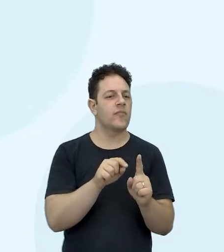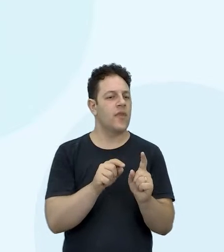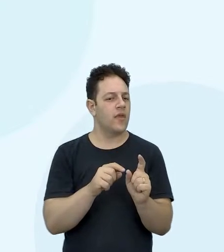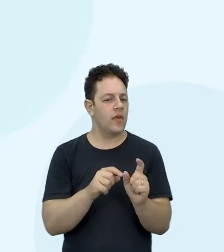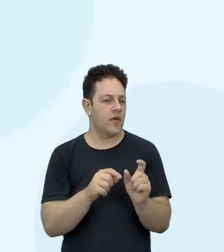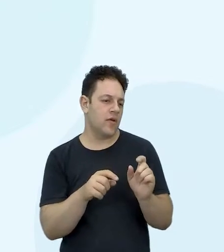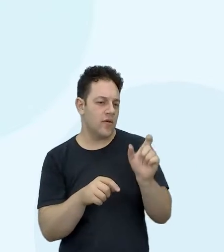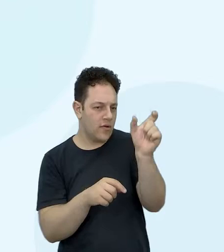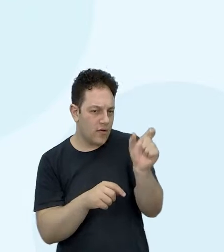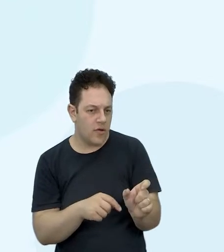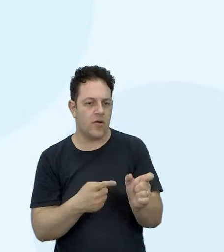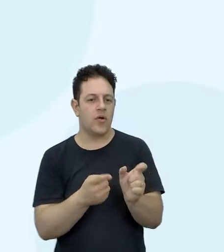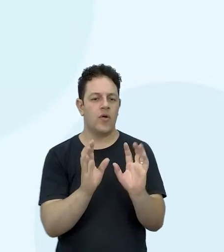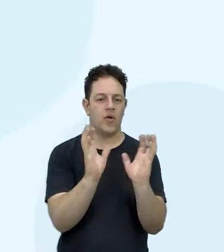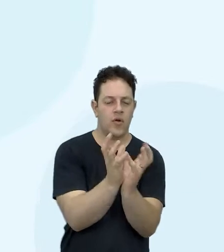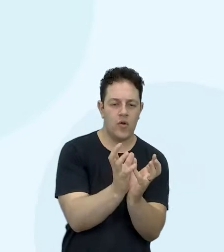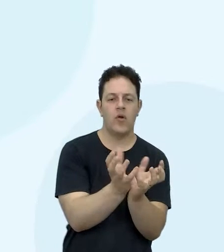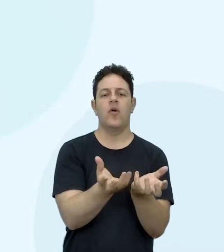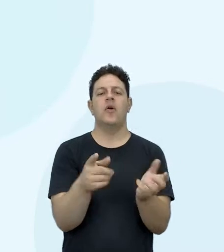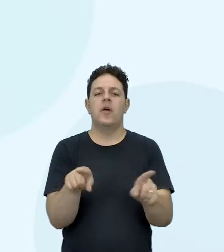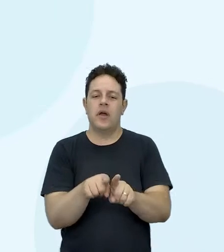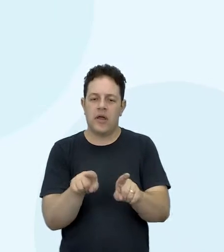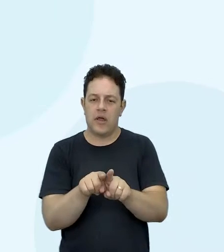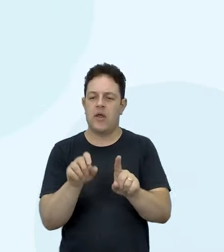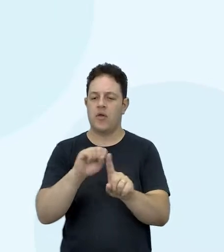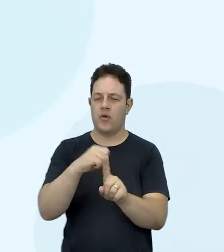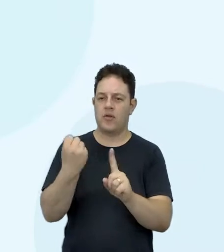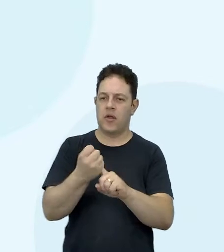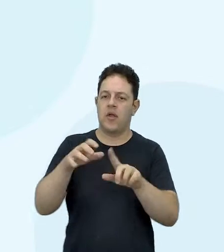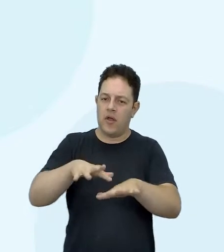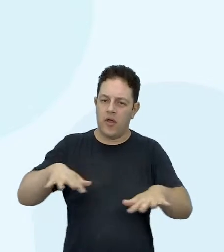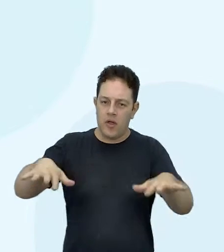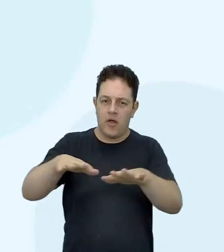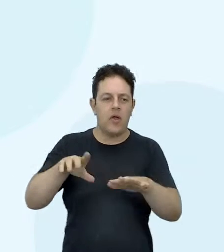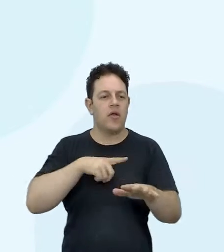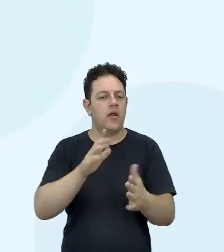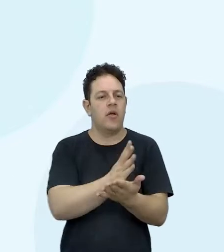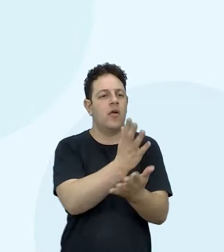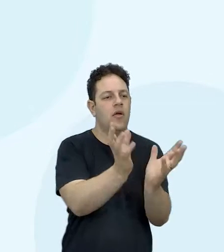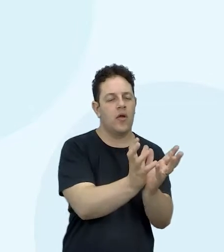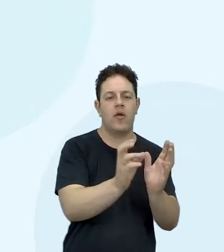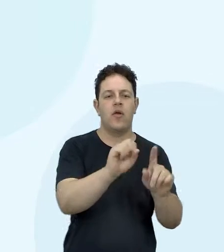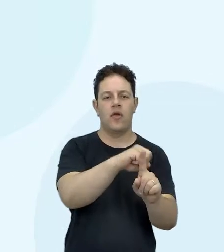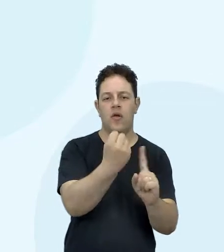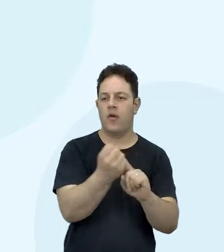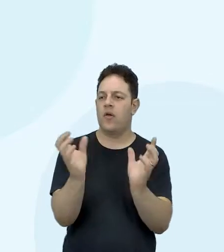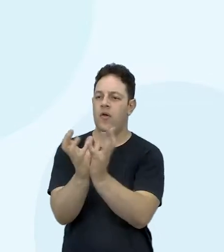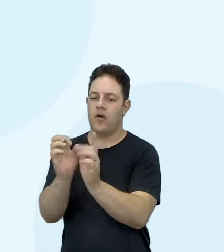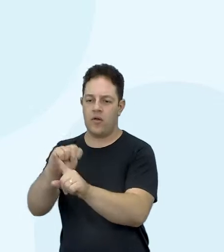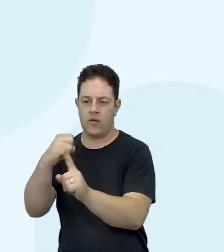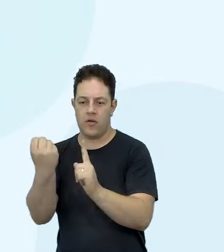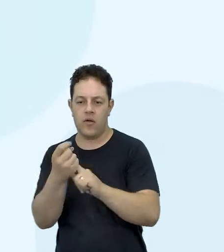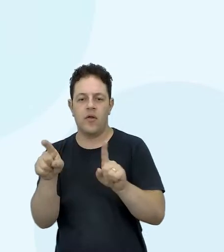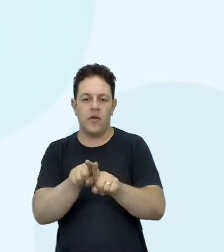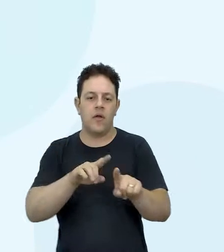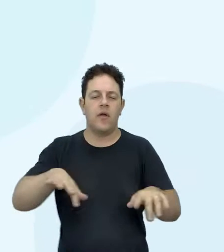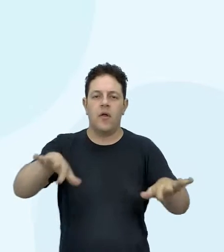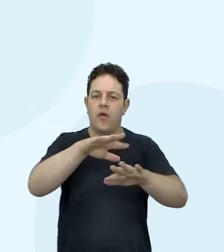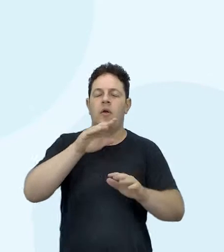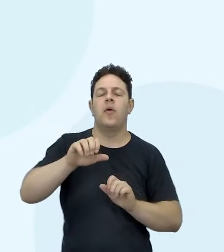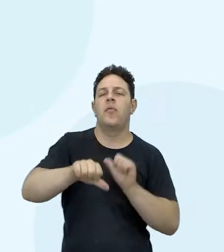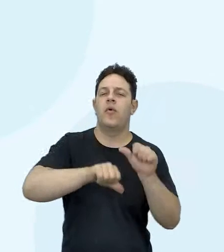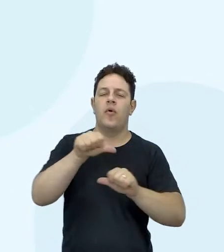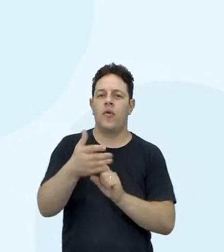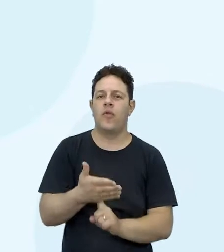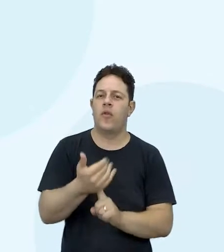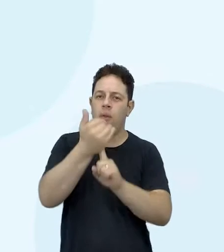grupos, classes sociais e sociedade com culturas distintas diante das transformações técnicas, tecnológicas